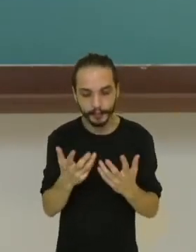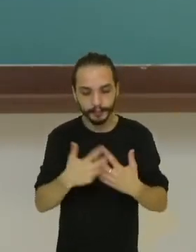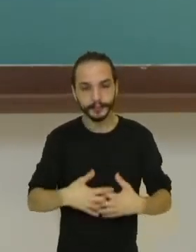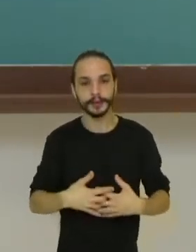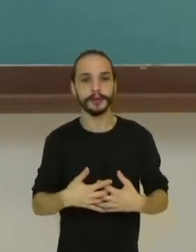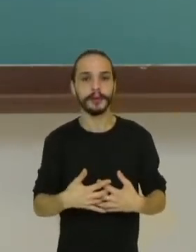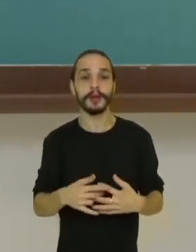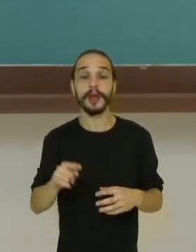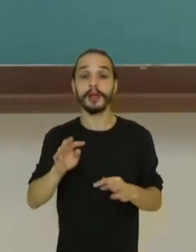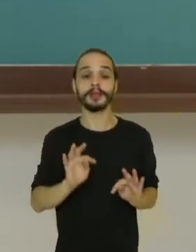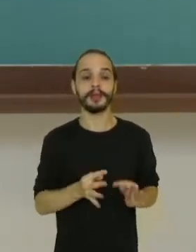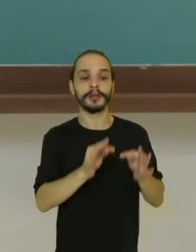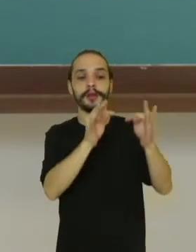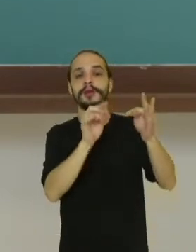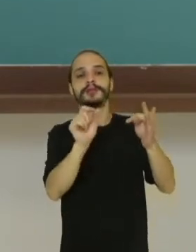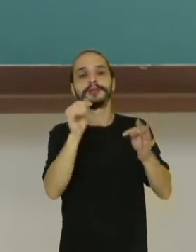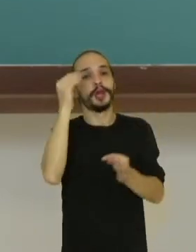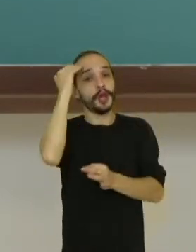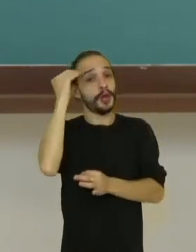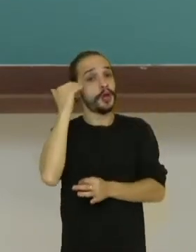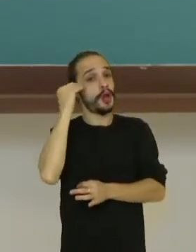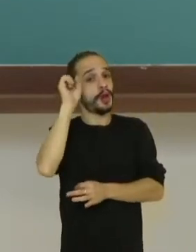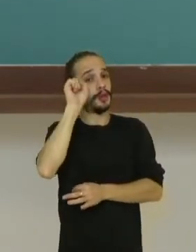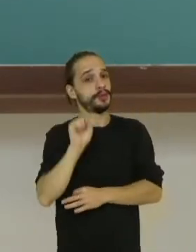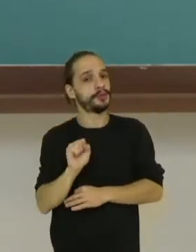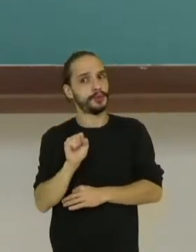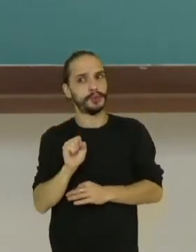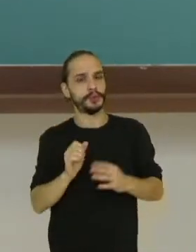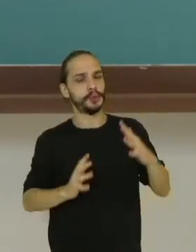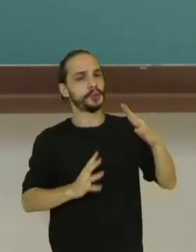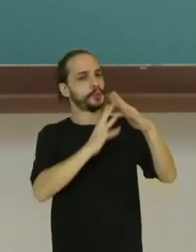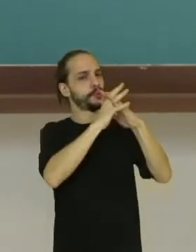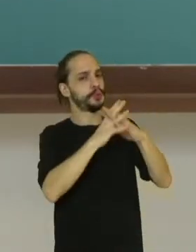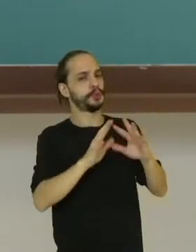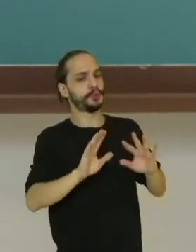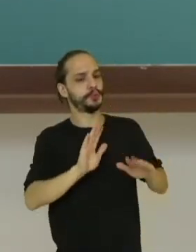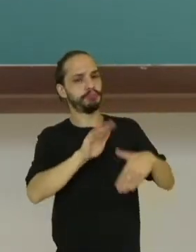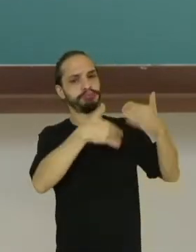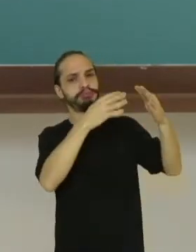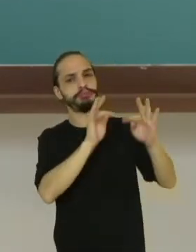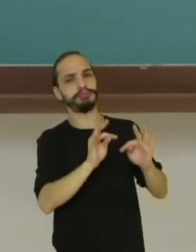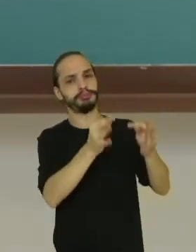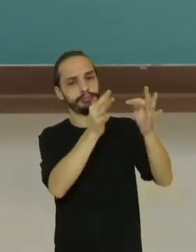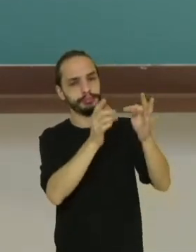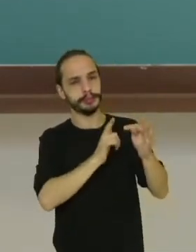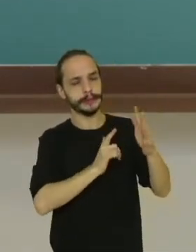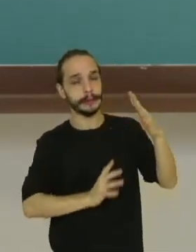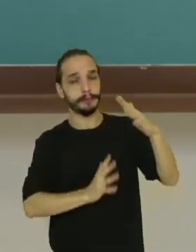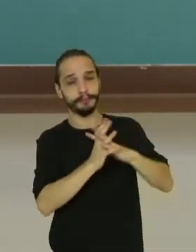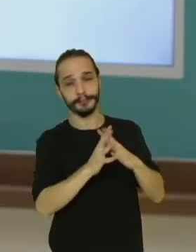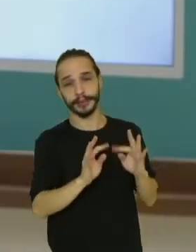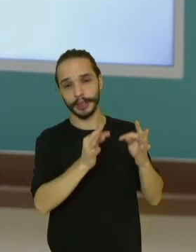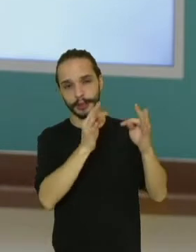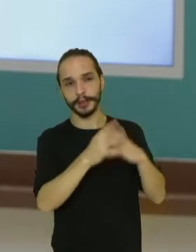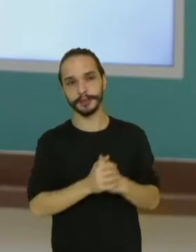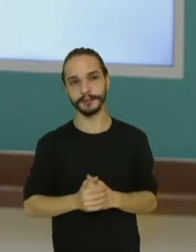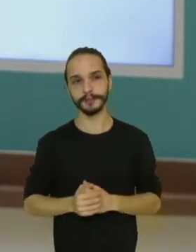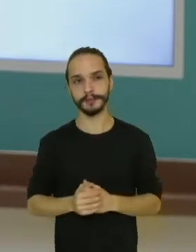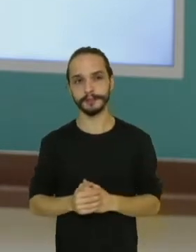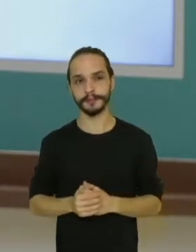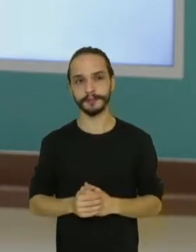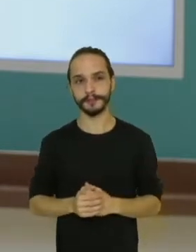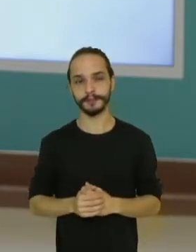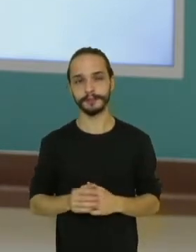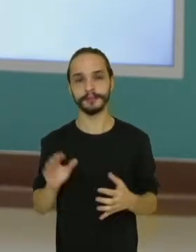que é um país atualmente altamente industrializado e com tecnologia de ponta, ok? Muito bem? Então, com base